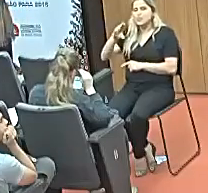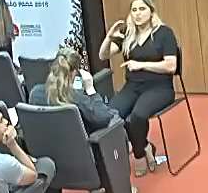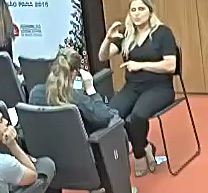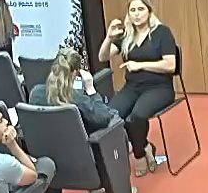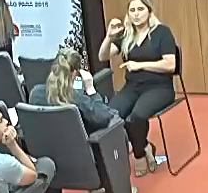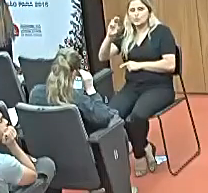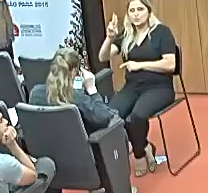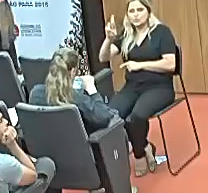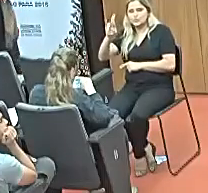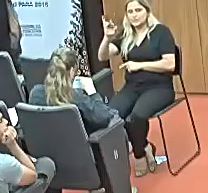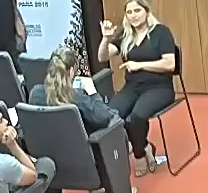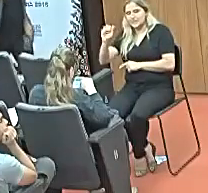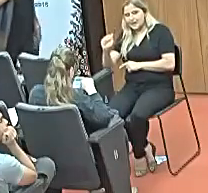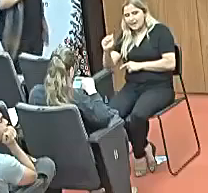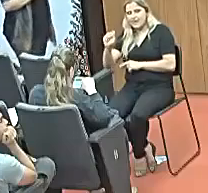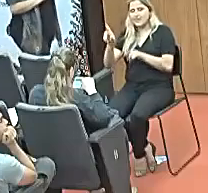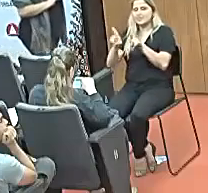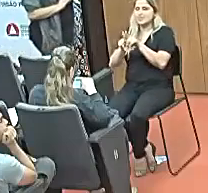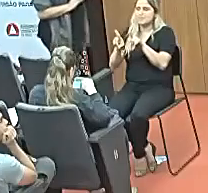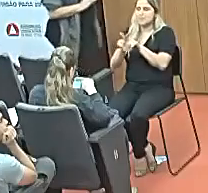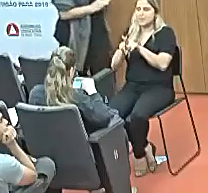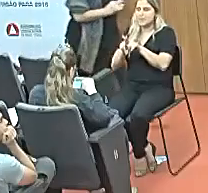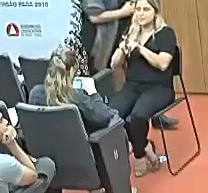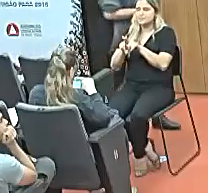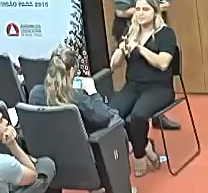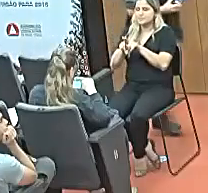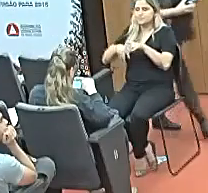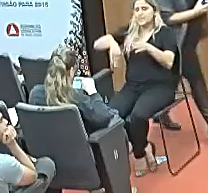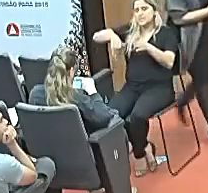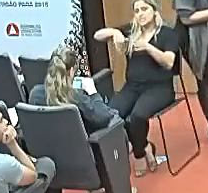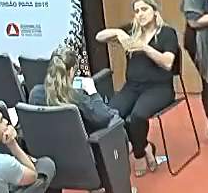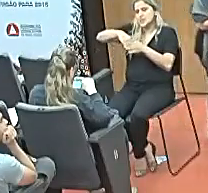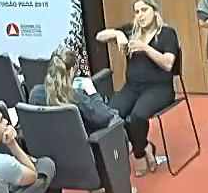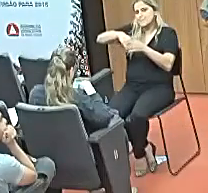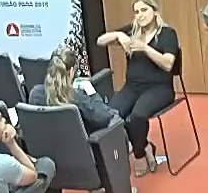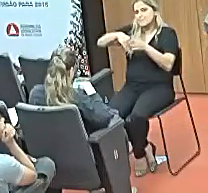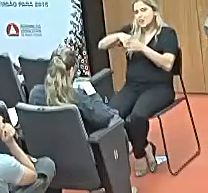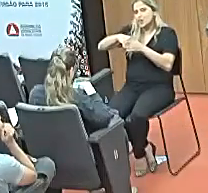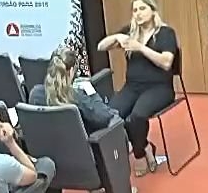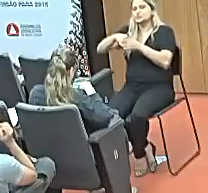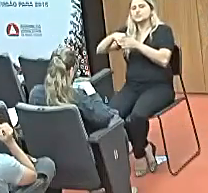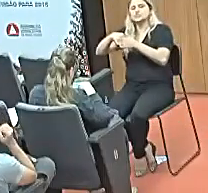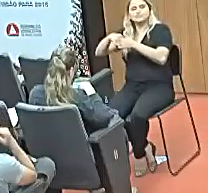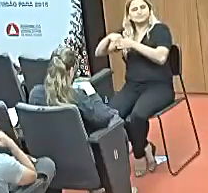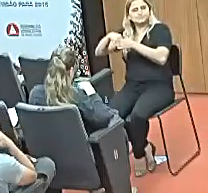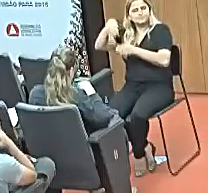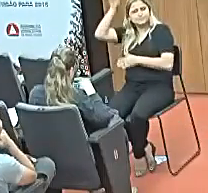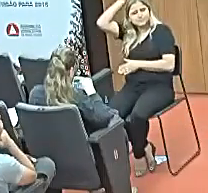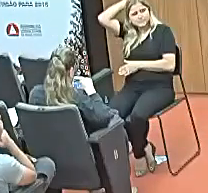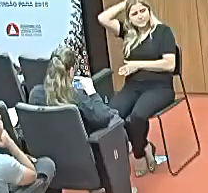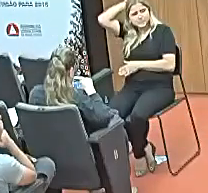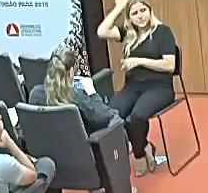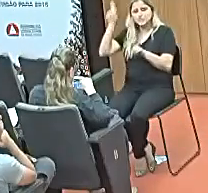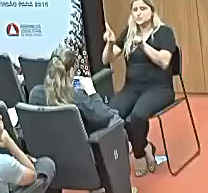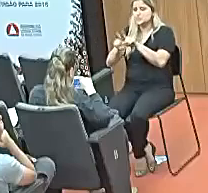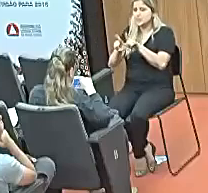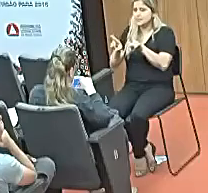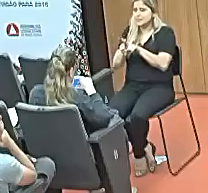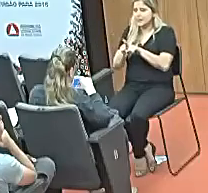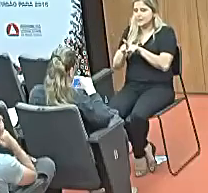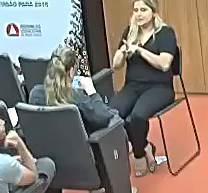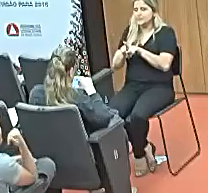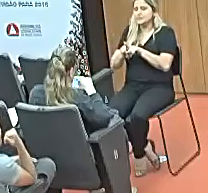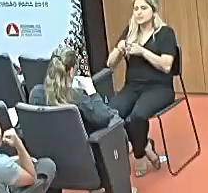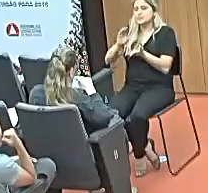festivale muita coisa na área de esporte indígena cultura indígena então eu não maior fiador desse